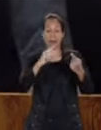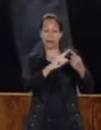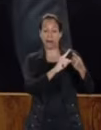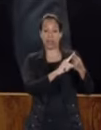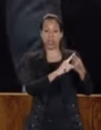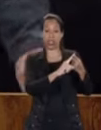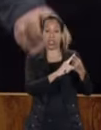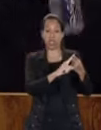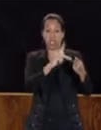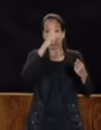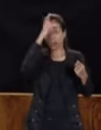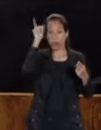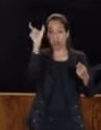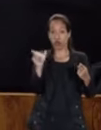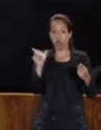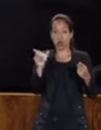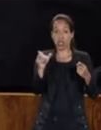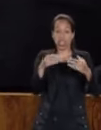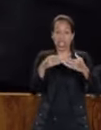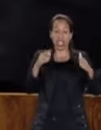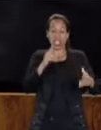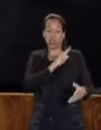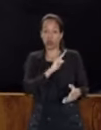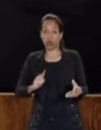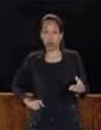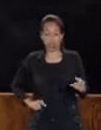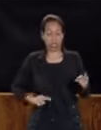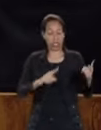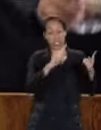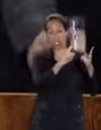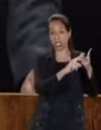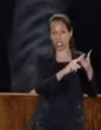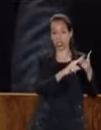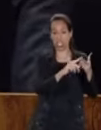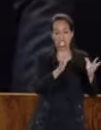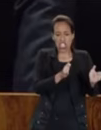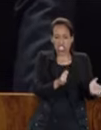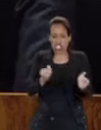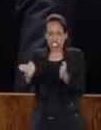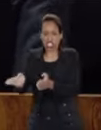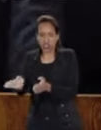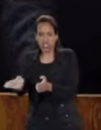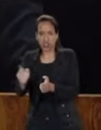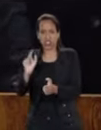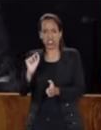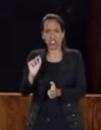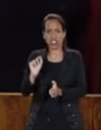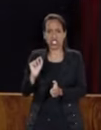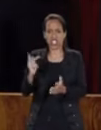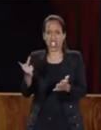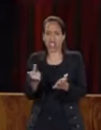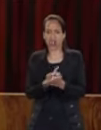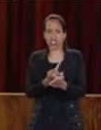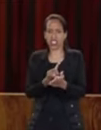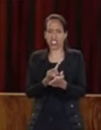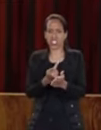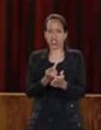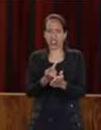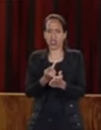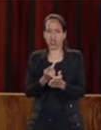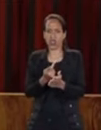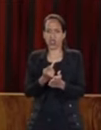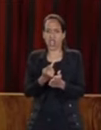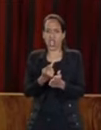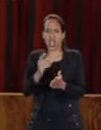de agente público do sujeito da conduta. Segundo, desvio de finalidade de situação vinculada